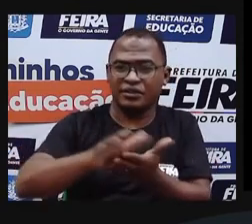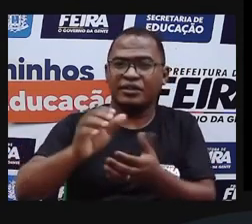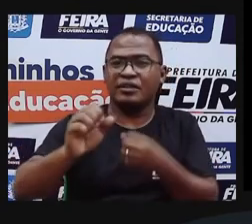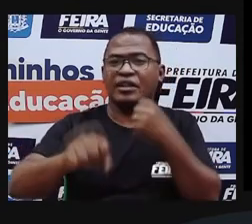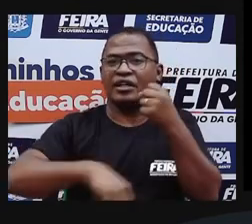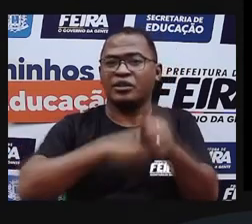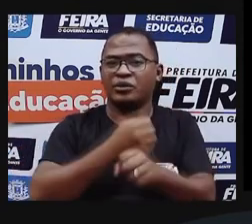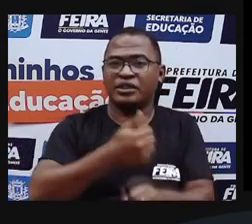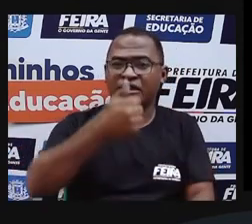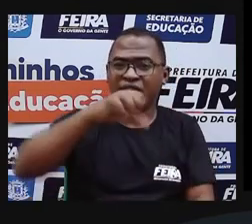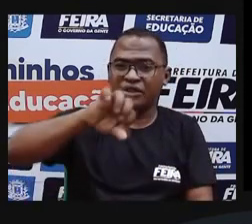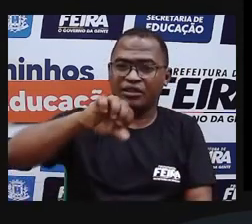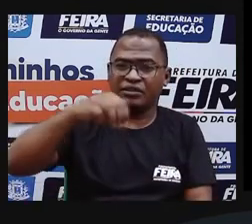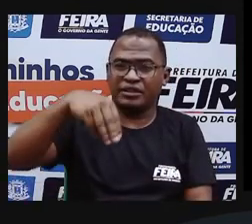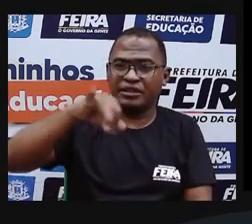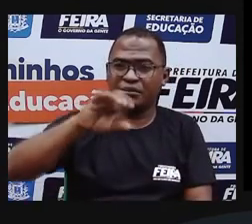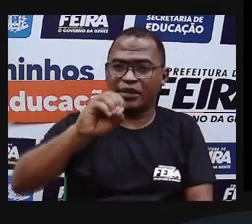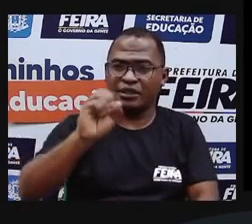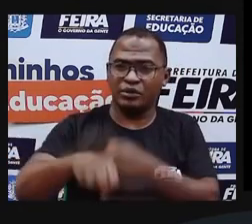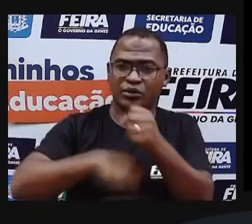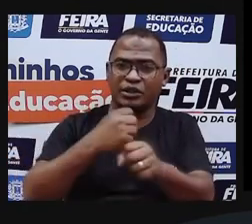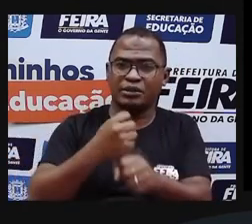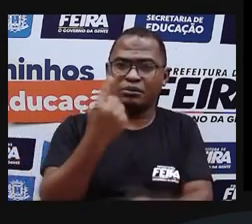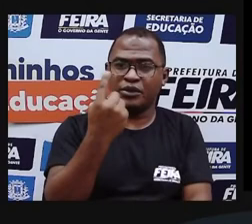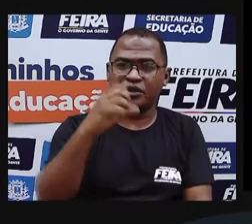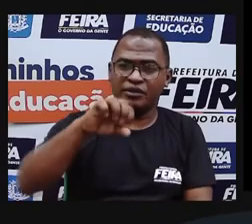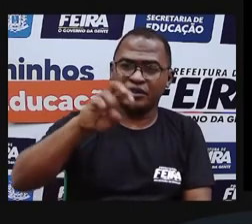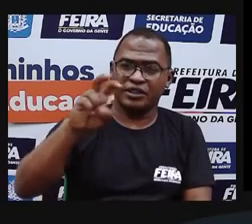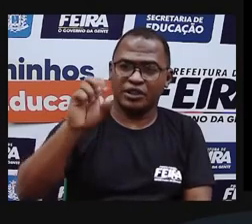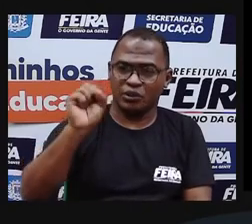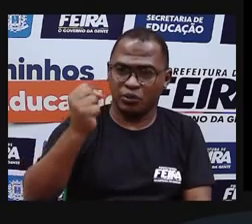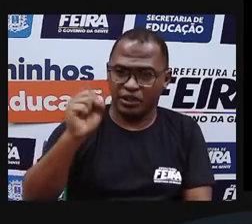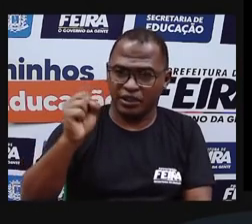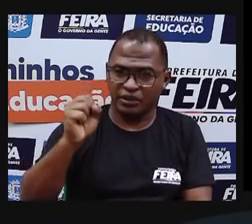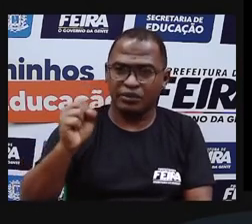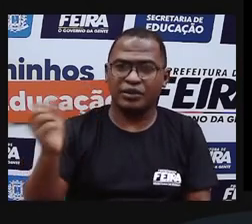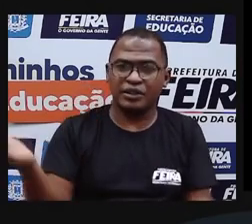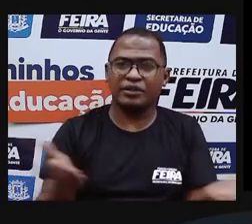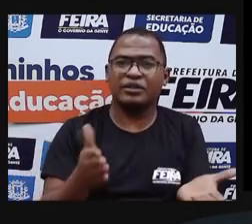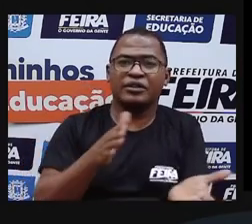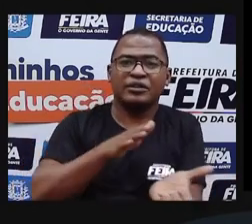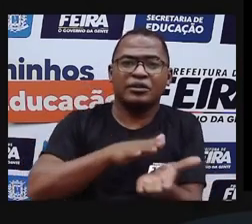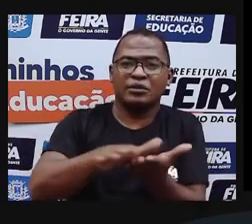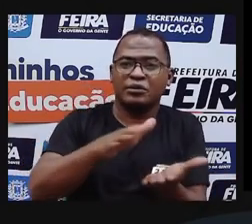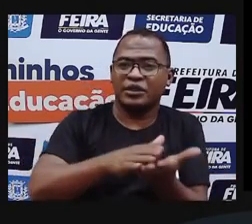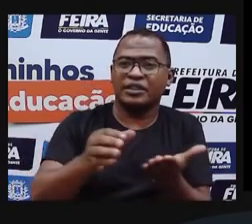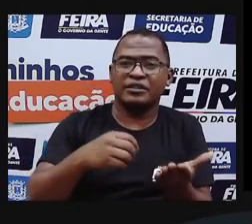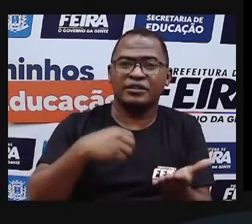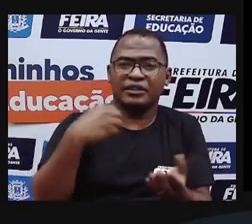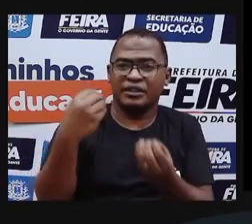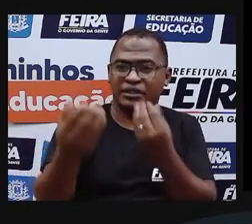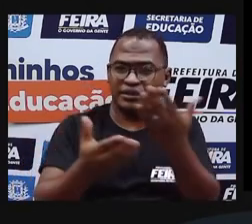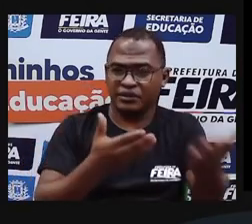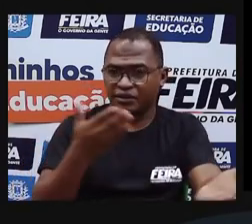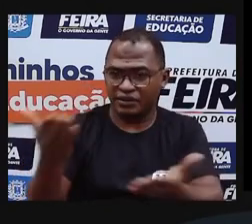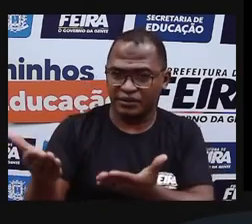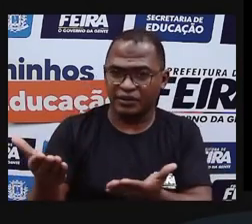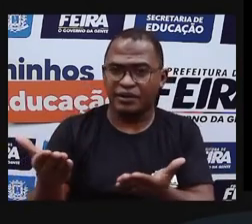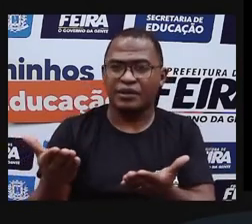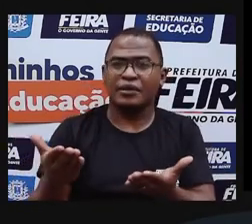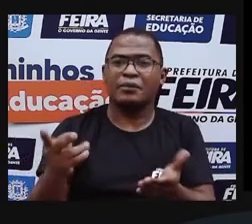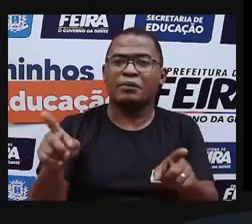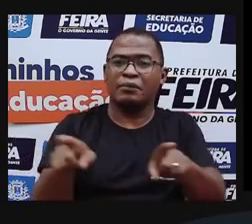também publica alguns textos do diário dela. Somente em 1960 foi finalmente publicado seu livro.